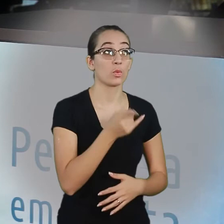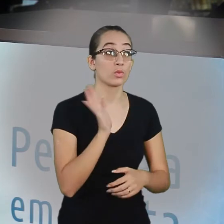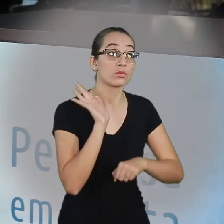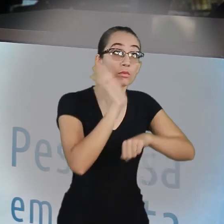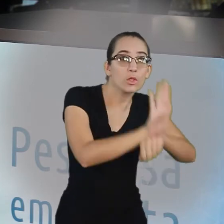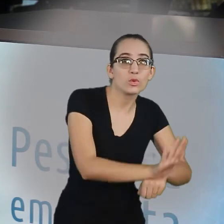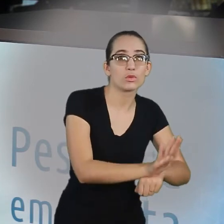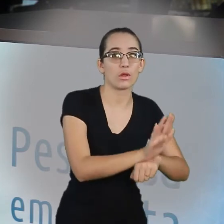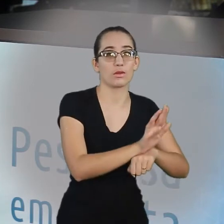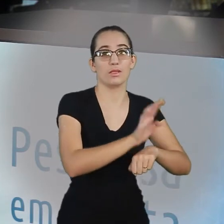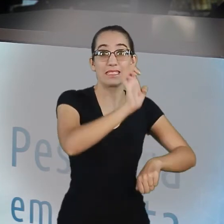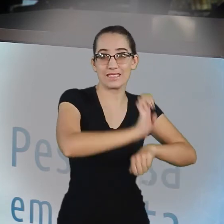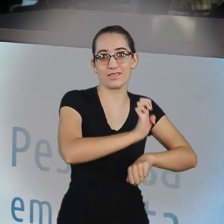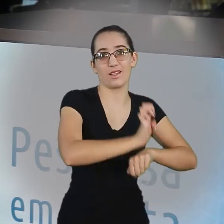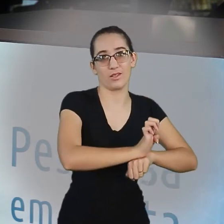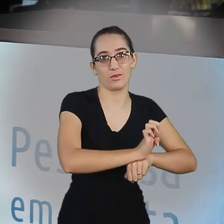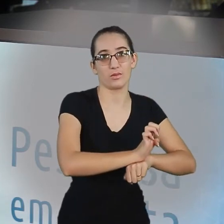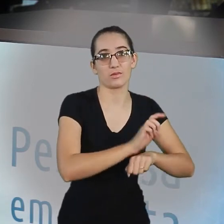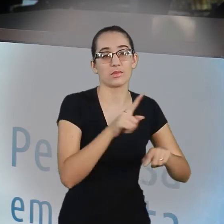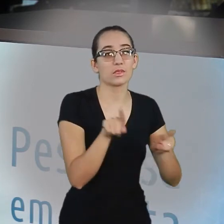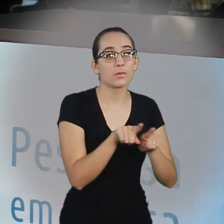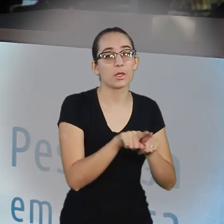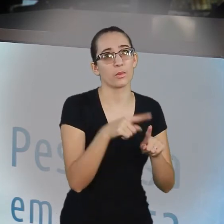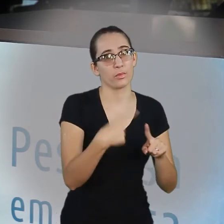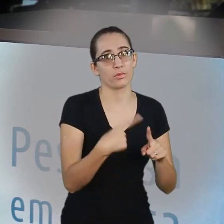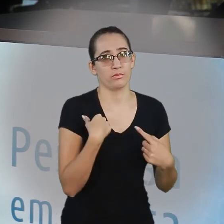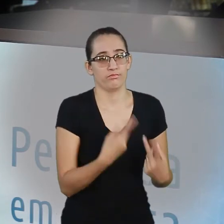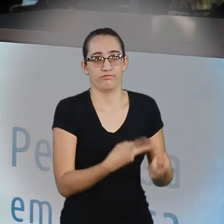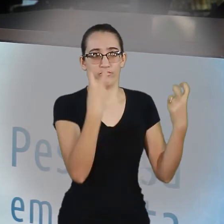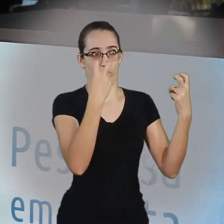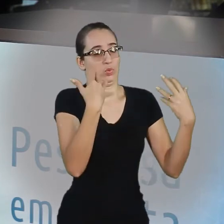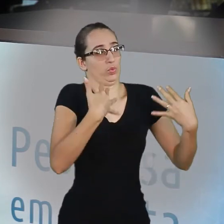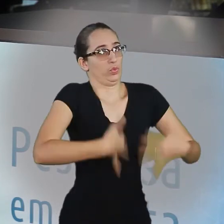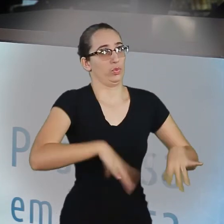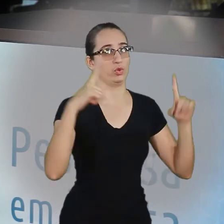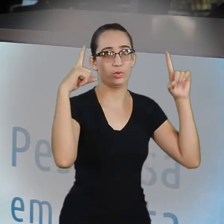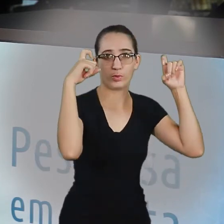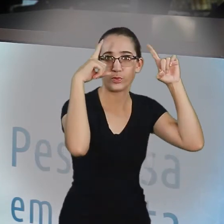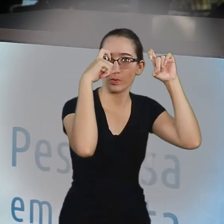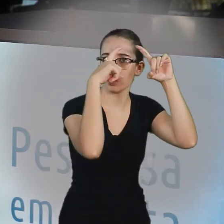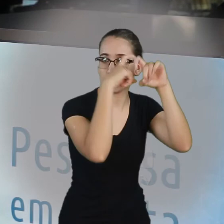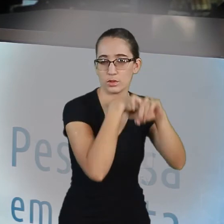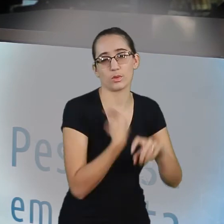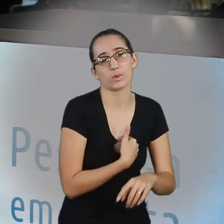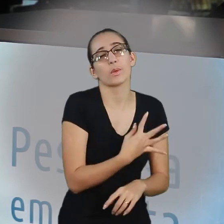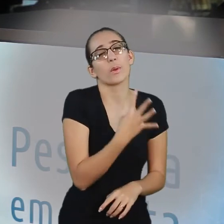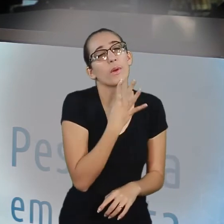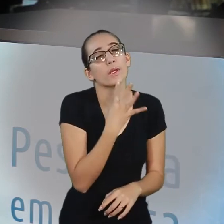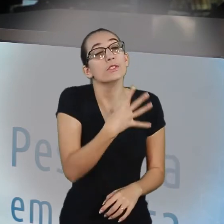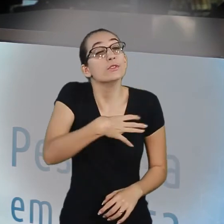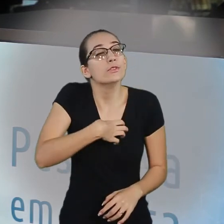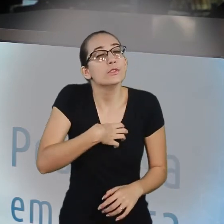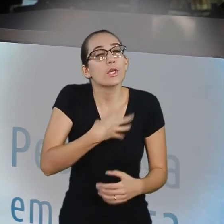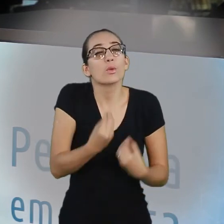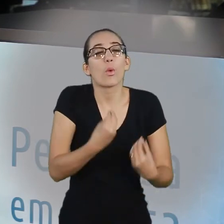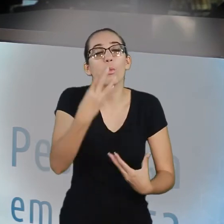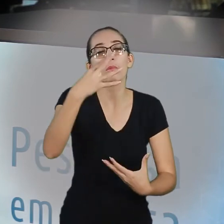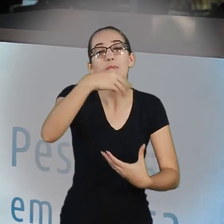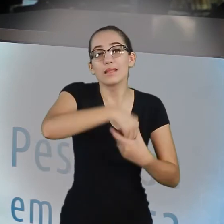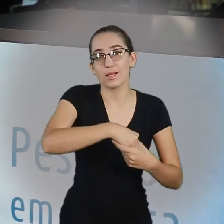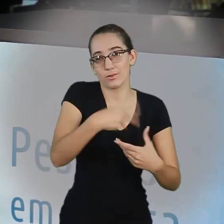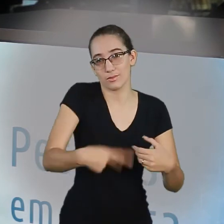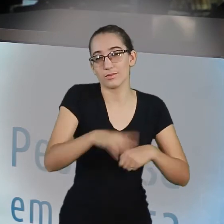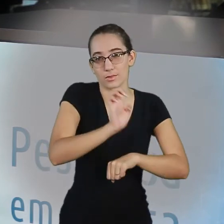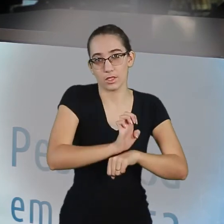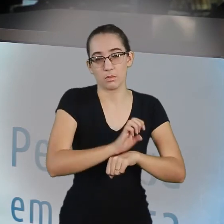por idealismo, porque as dificuldades são muito grandes, nós sabemos da situação do Estado, mas eu não me queixo da situação do Estado. Eu digo que a gente tem que